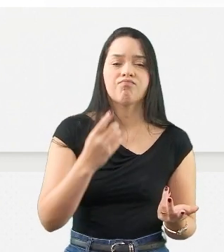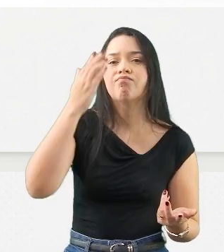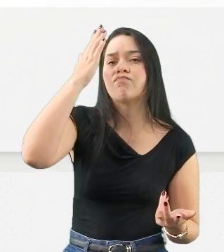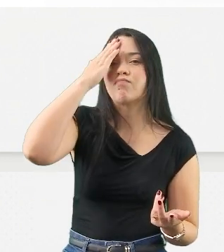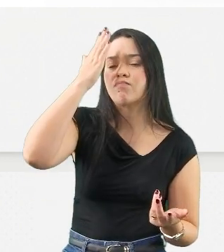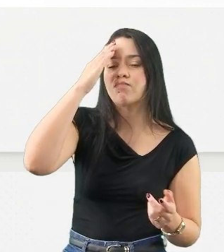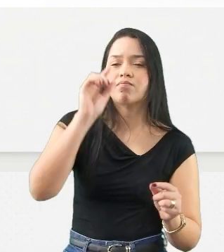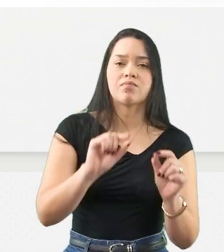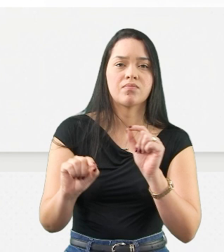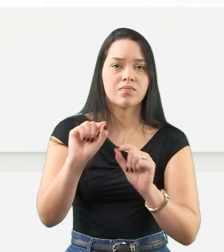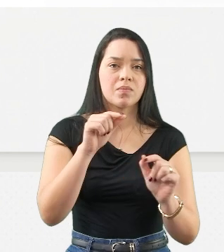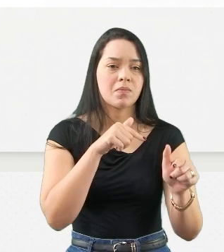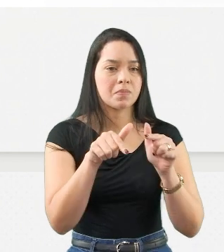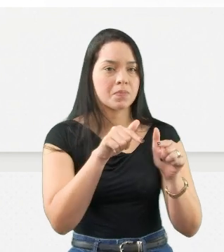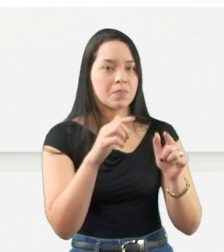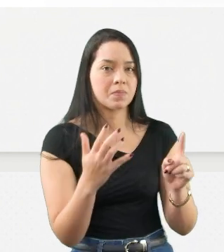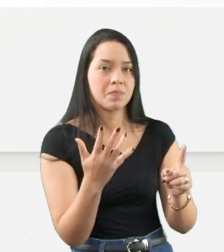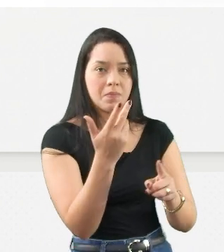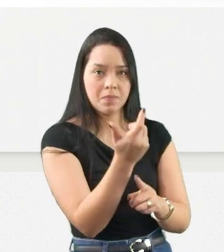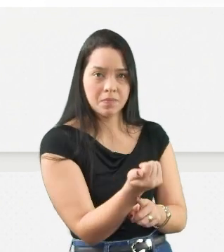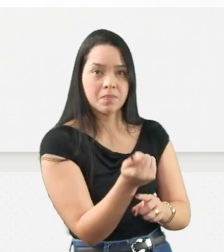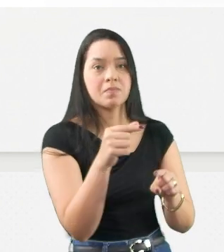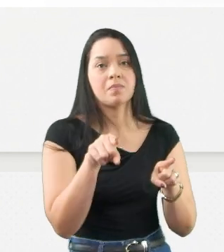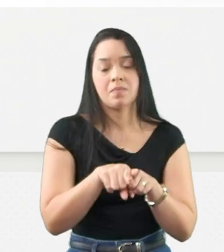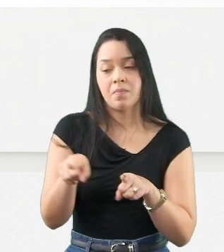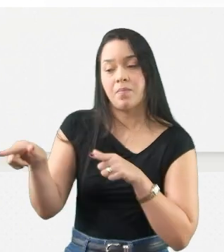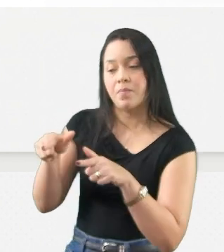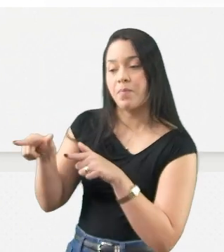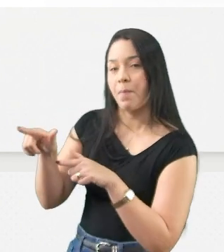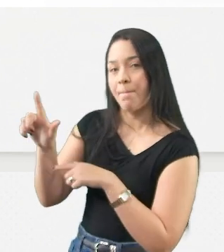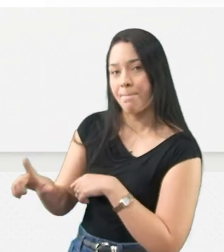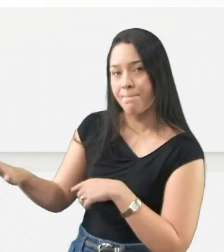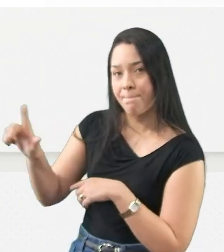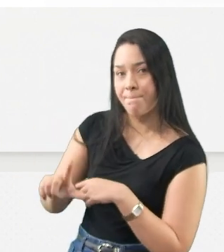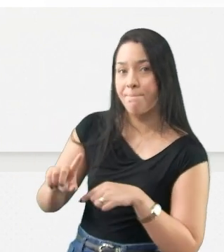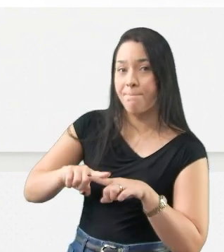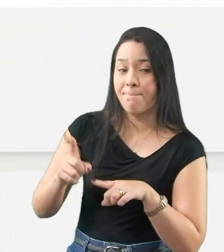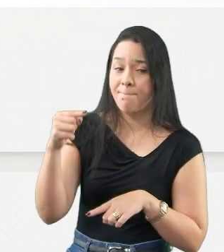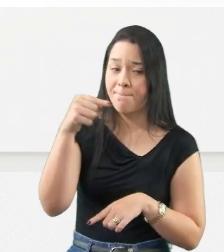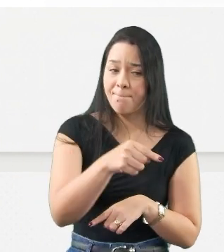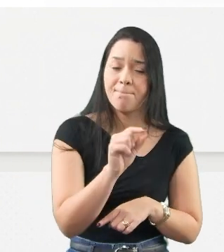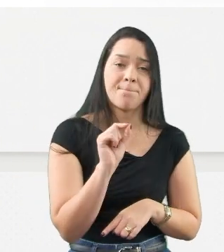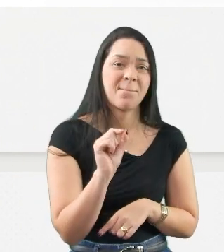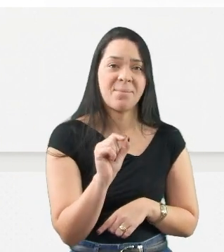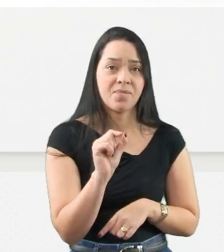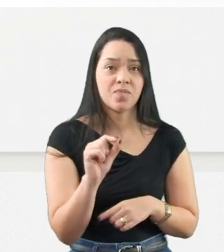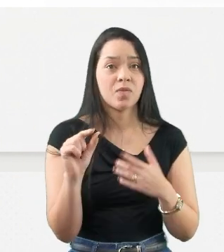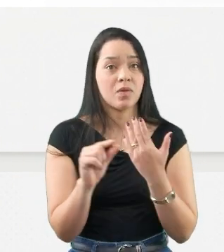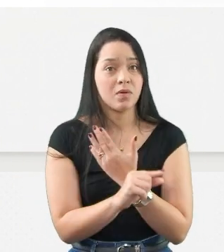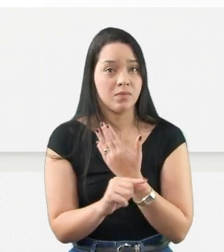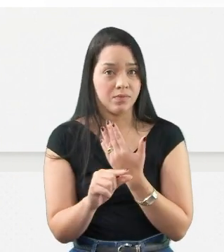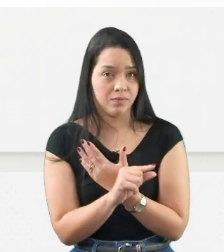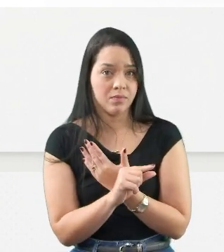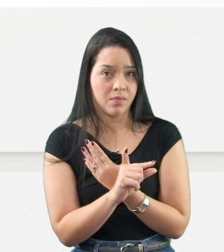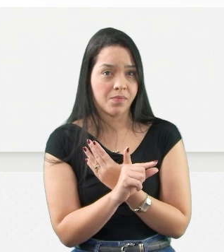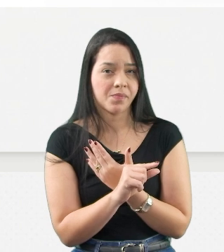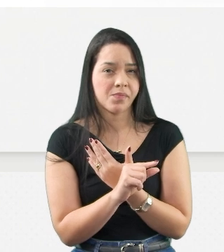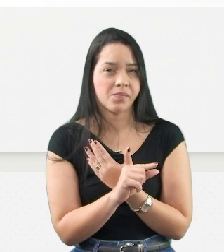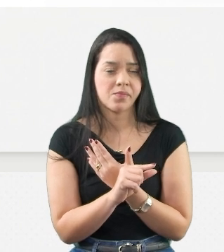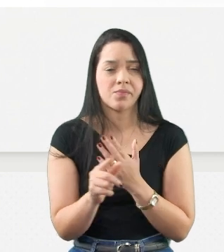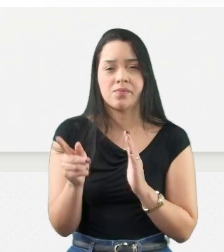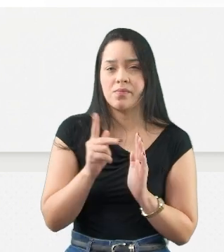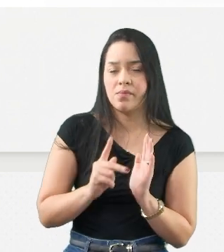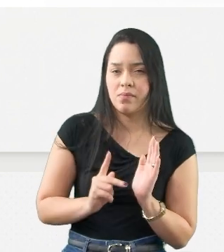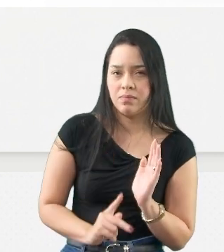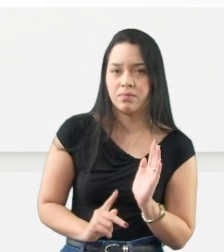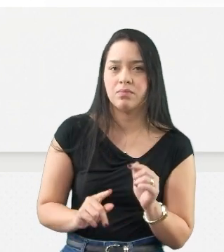que está trabalhando com arte, está trabalhando com literatura, mas aquela arte foi produzida por um autor, por um poeta,